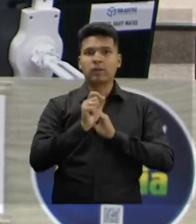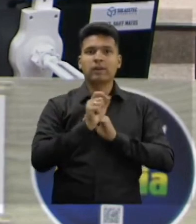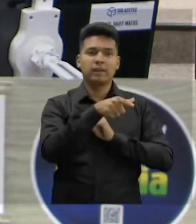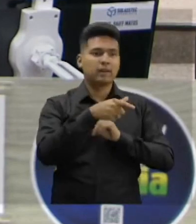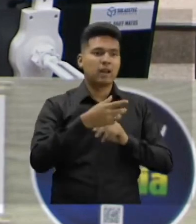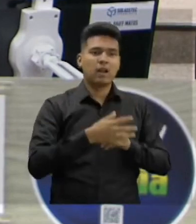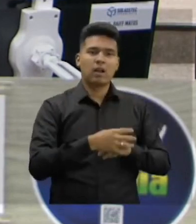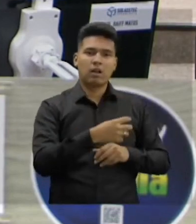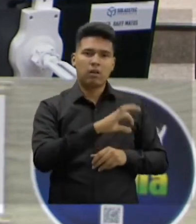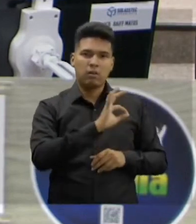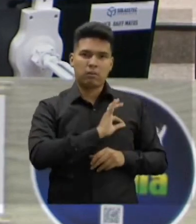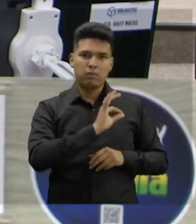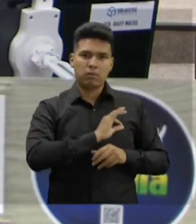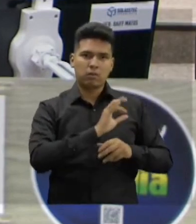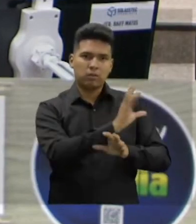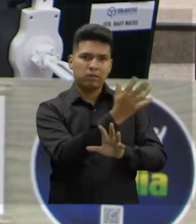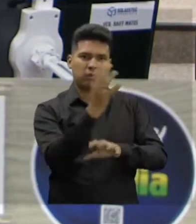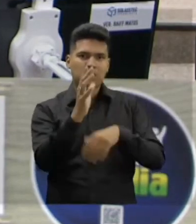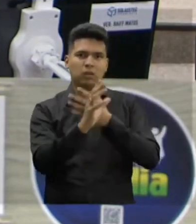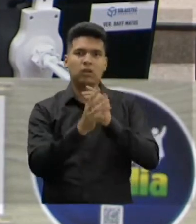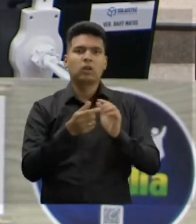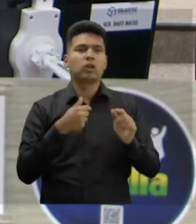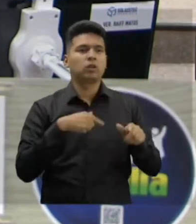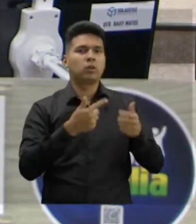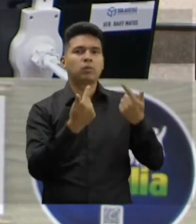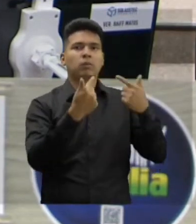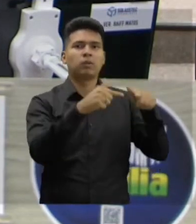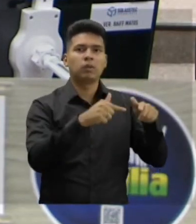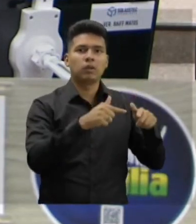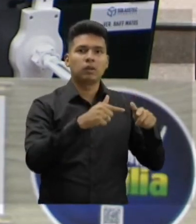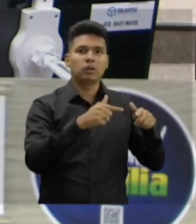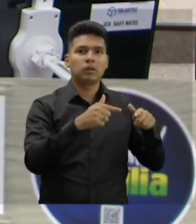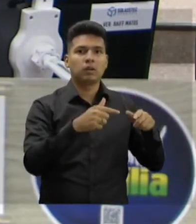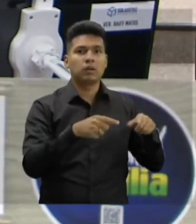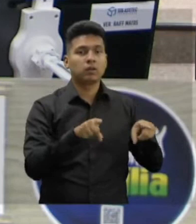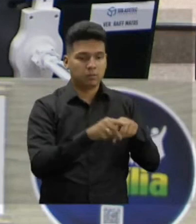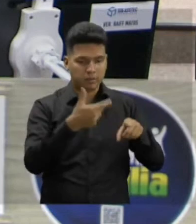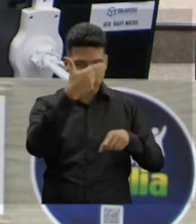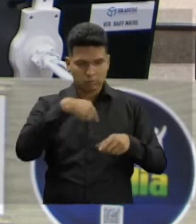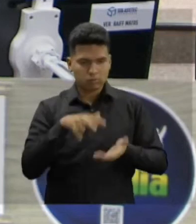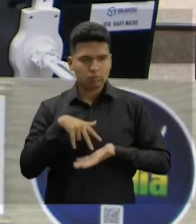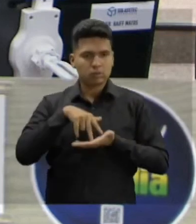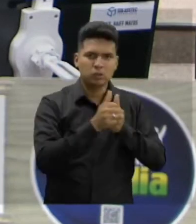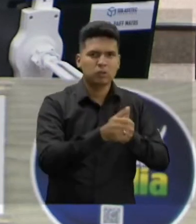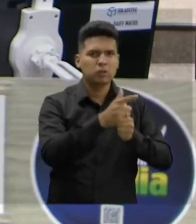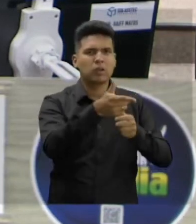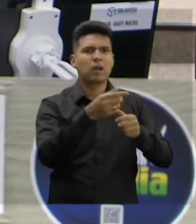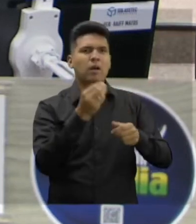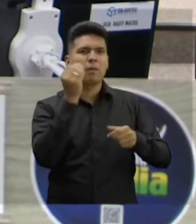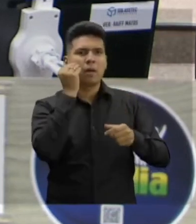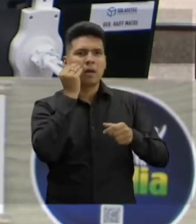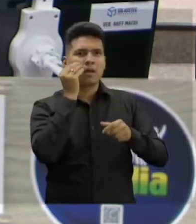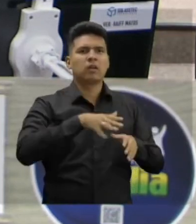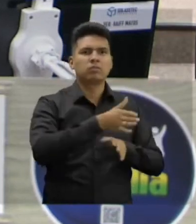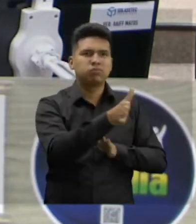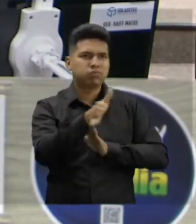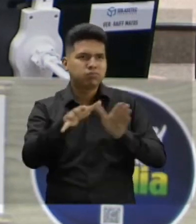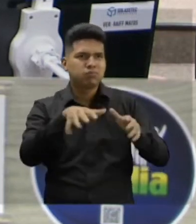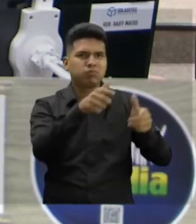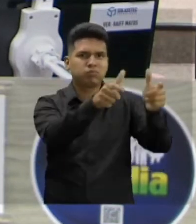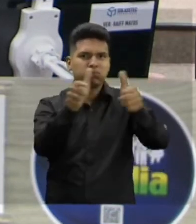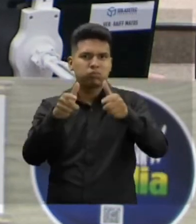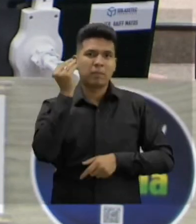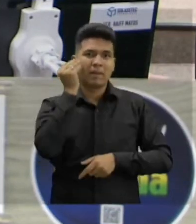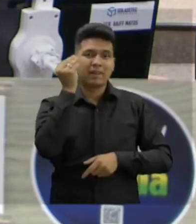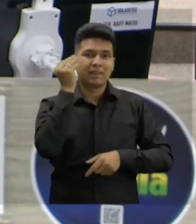batalhão para que realmente venha ter, me coloco até à disposição para a gente fazer operações juntas, vários bairros da cidade, para a gente